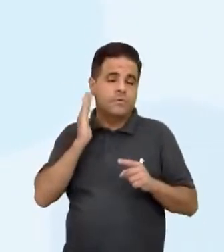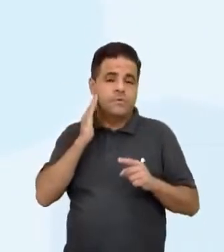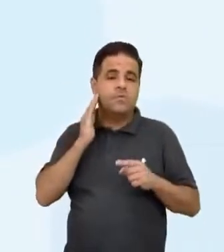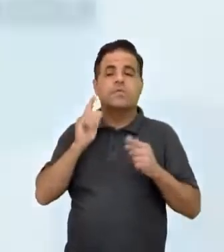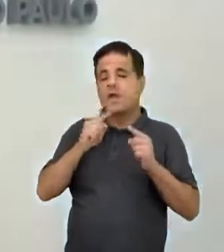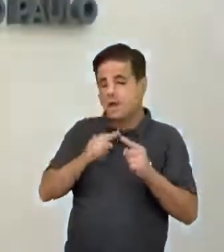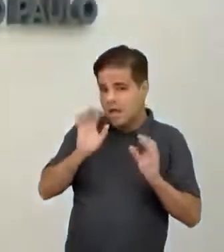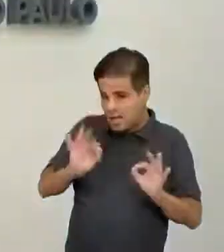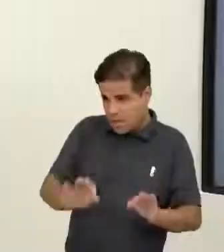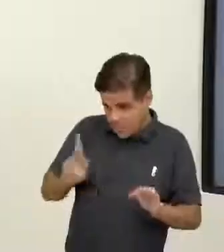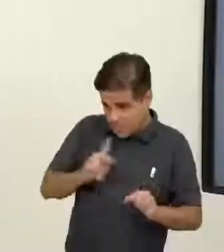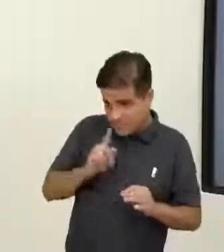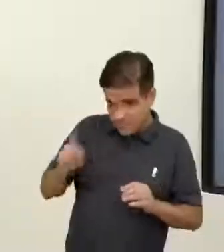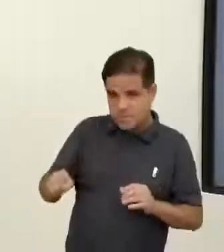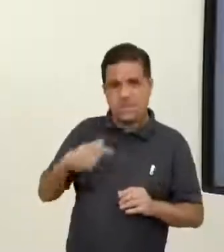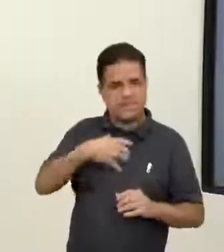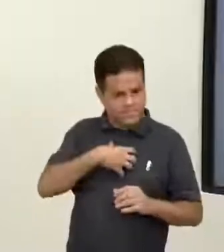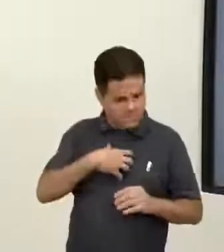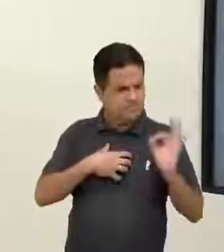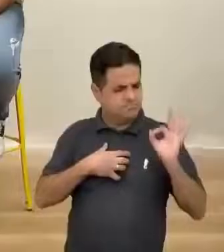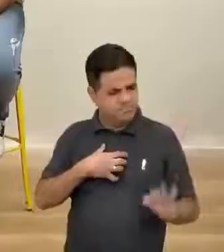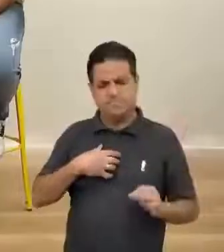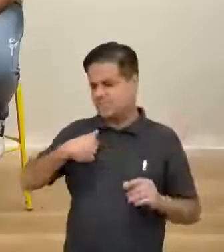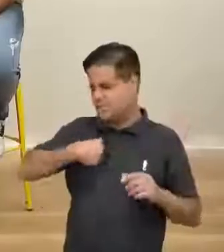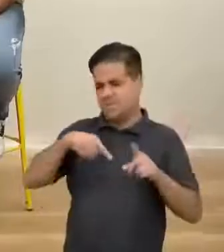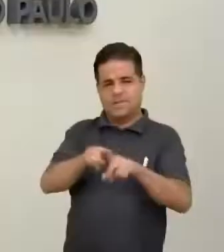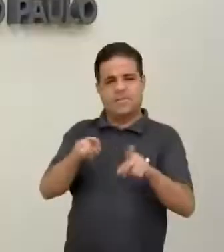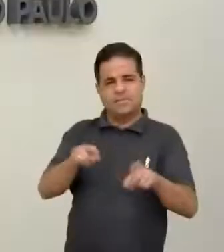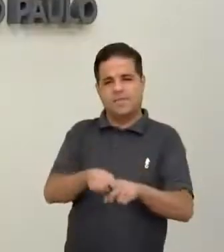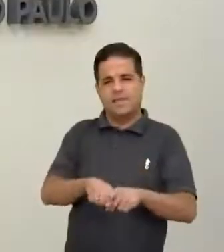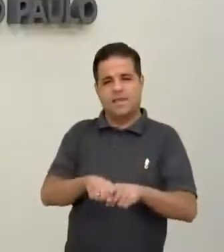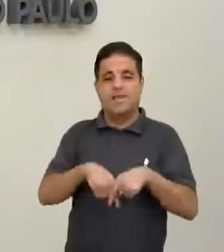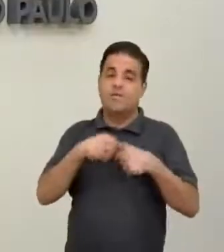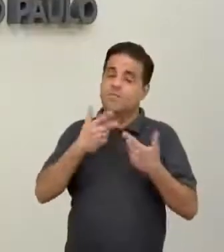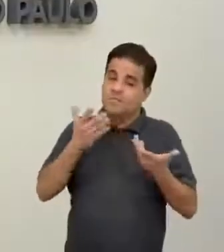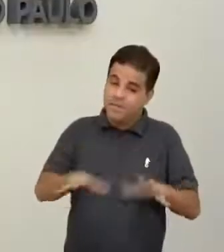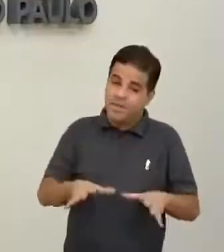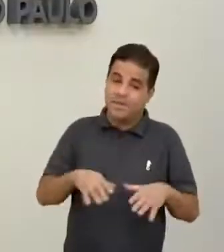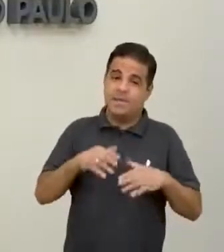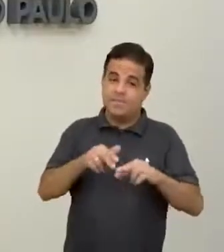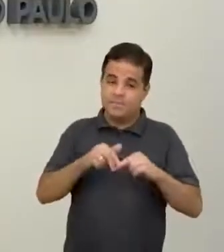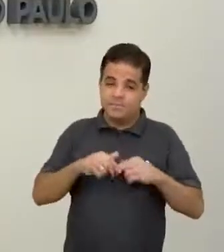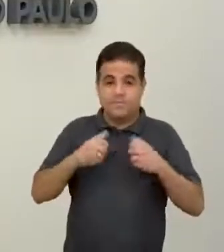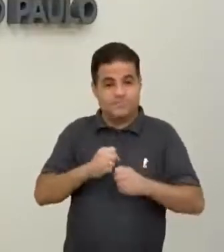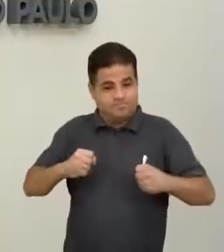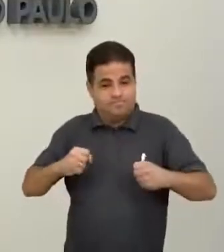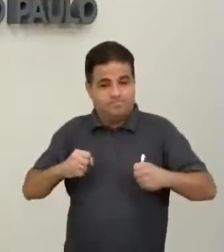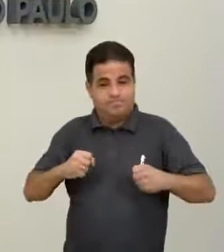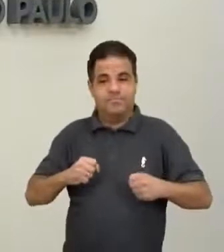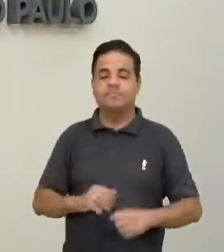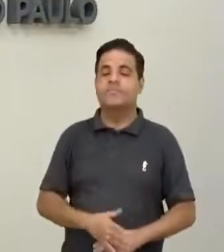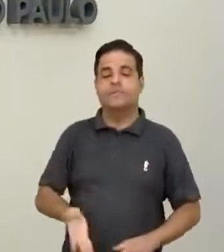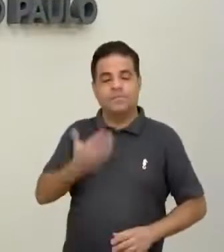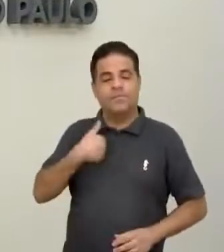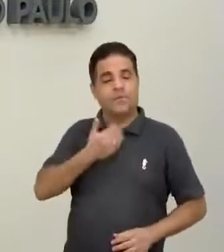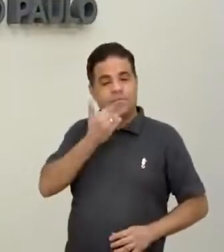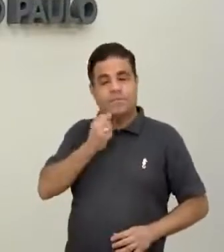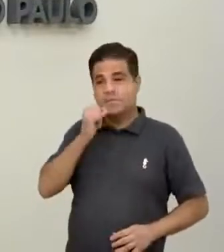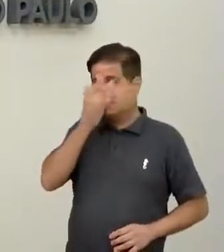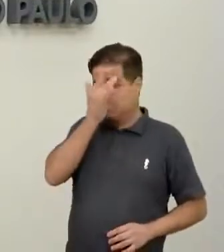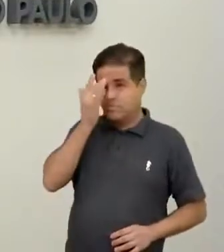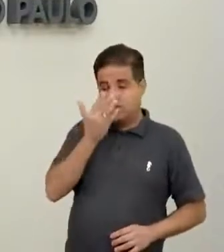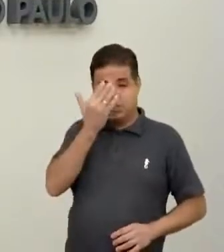Para você é, Pro? Sim. Você é. Para mim também. Não deveria, mas é. Por isso que eu tô meio cheinho assim. Então vamos comer. Se alguém me chama